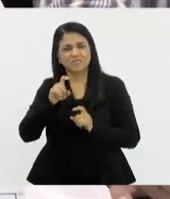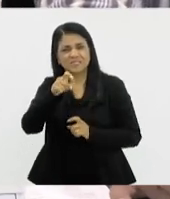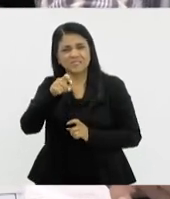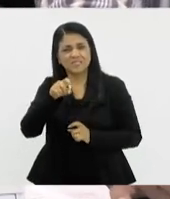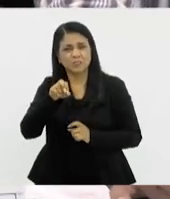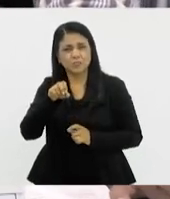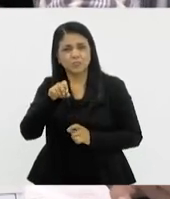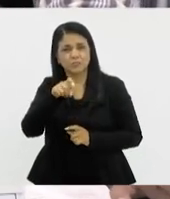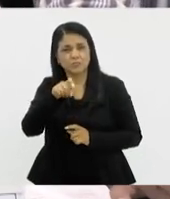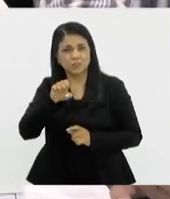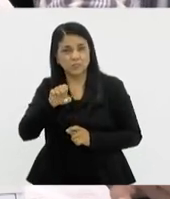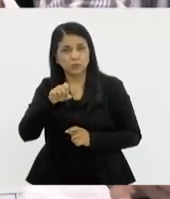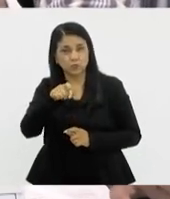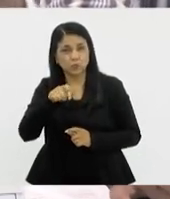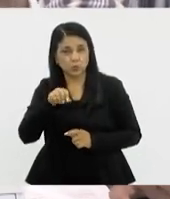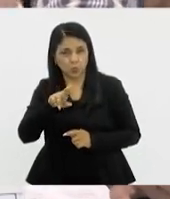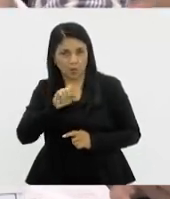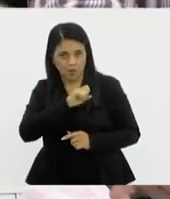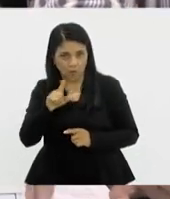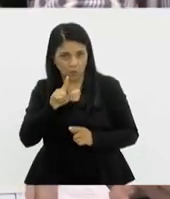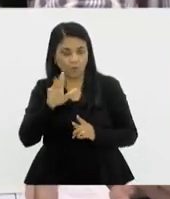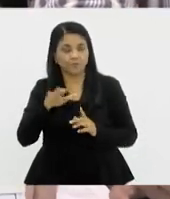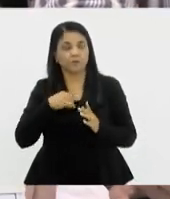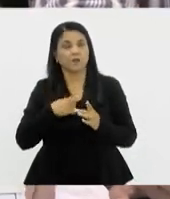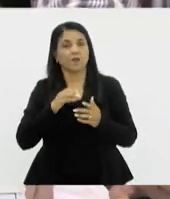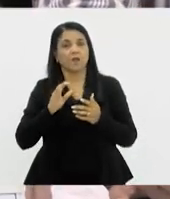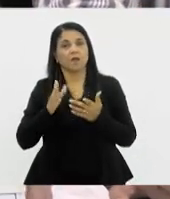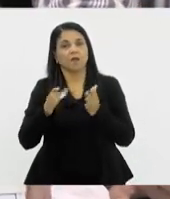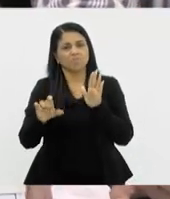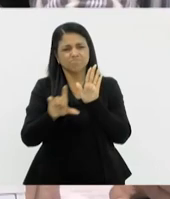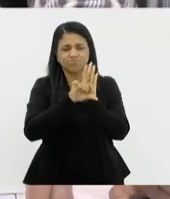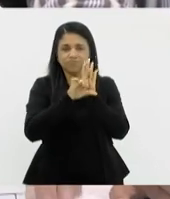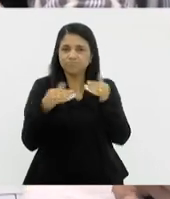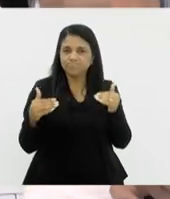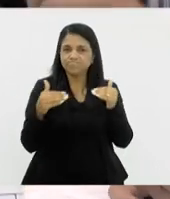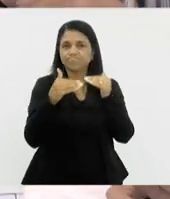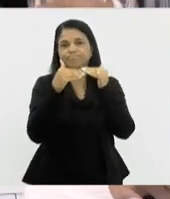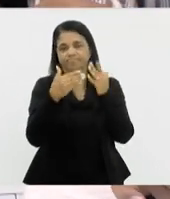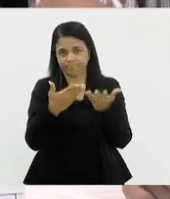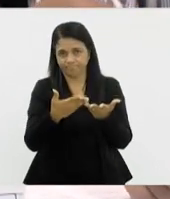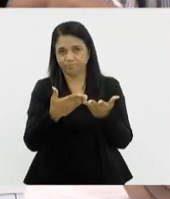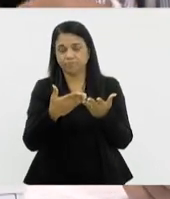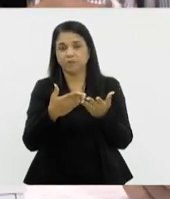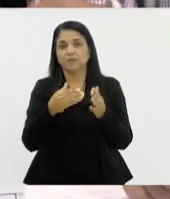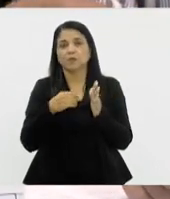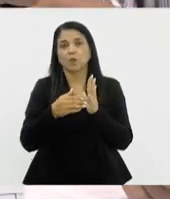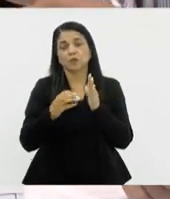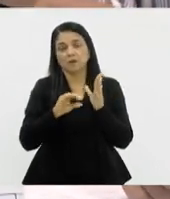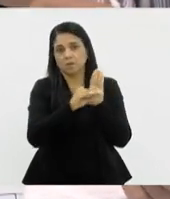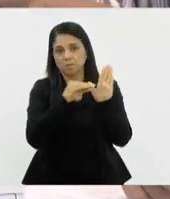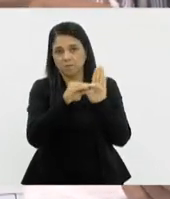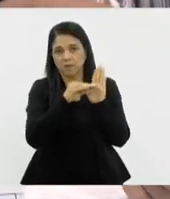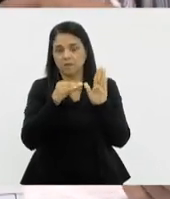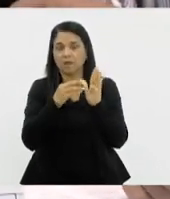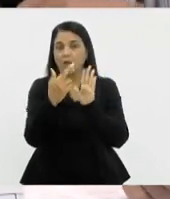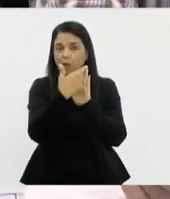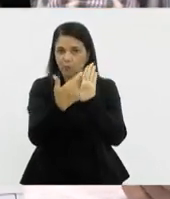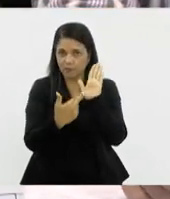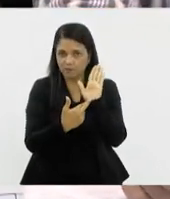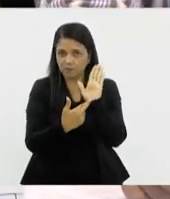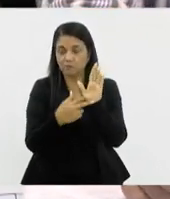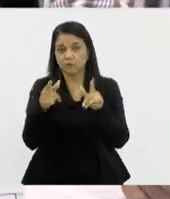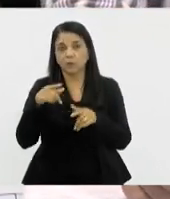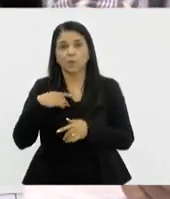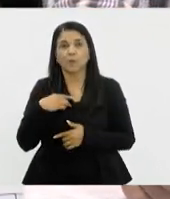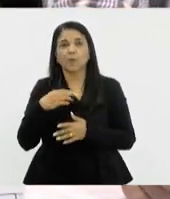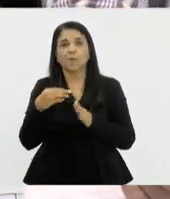às leis. E a outra emenda tirou a questão da regulamentação. Então, o parecer do deputado Filipinho